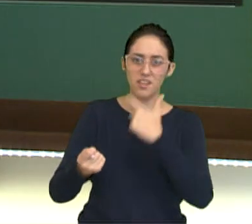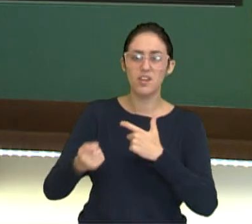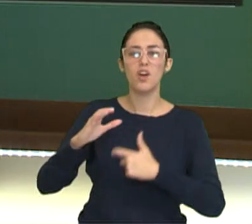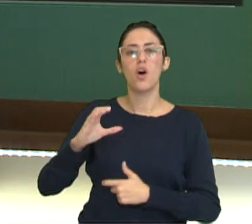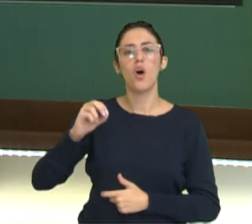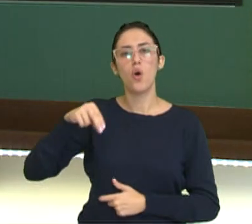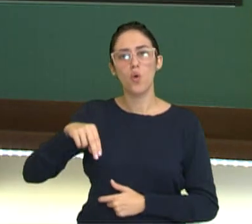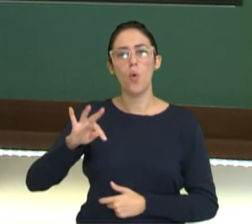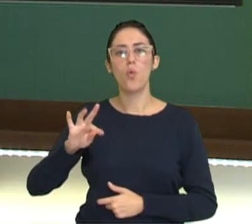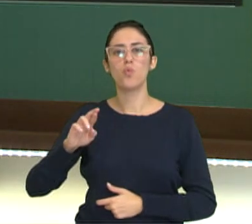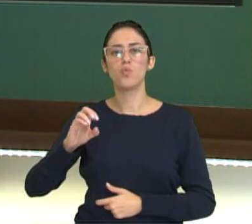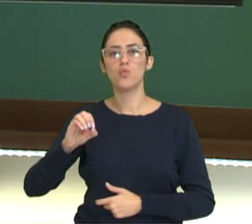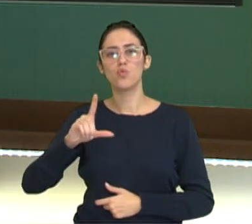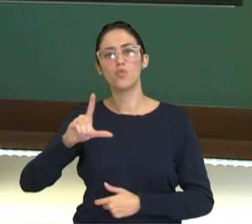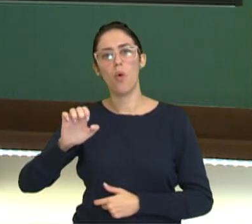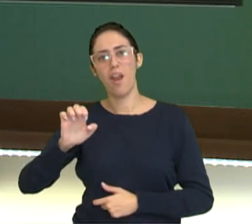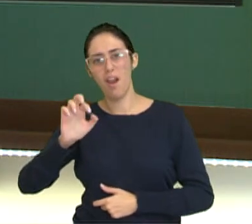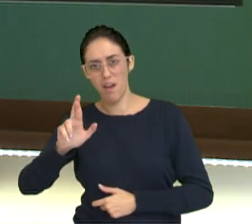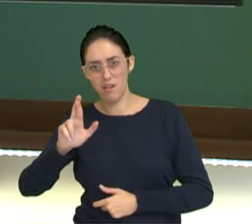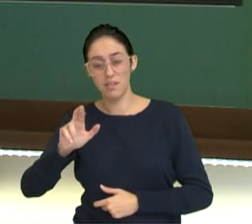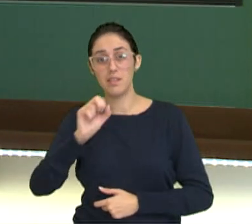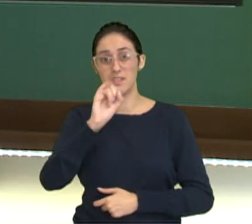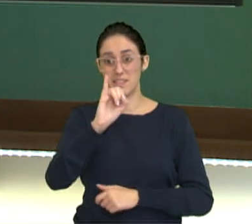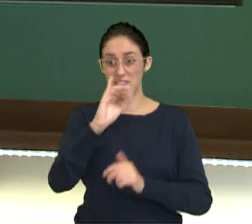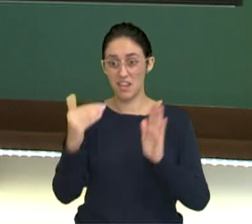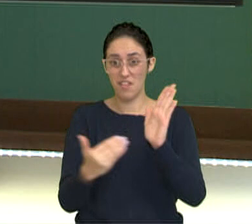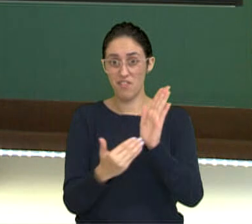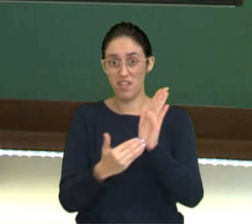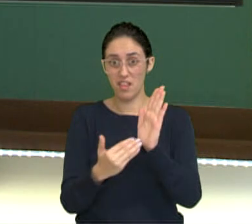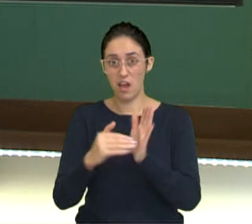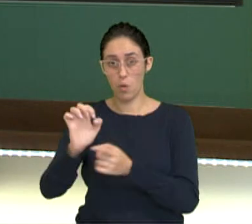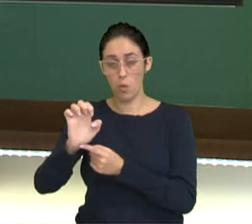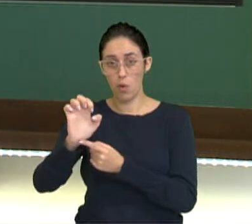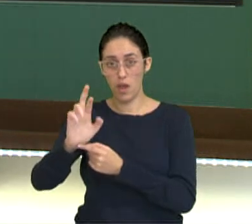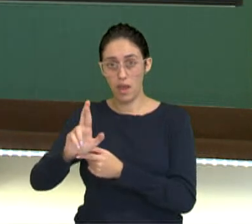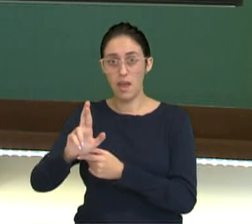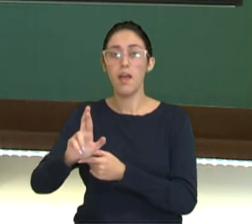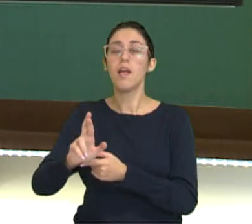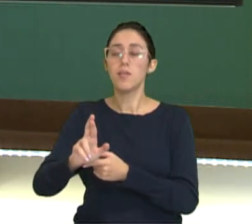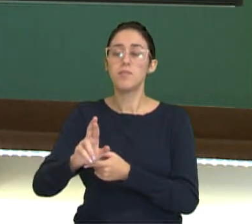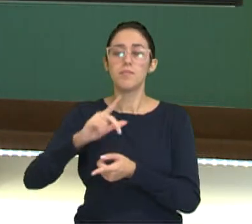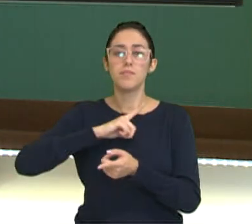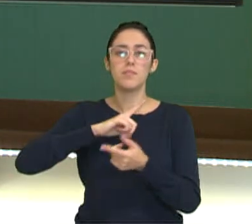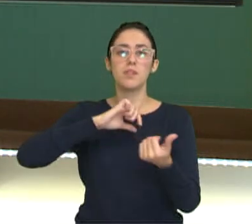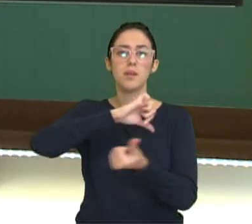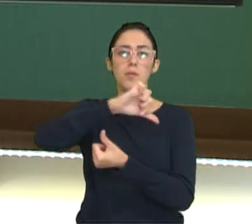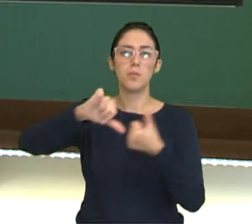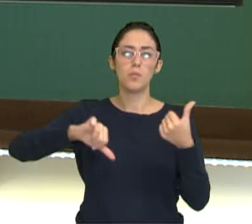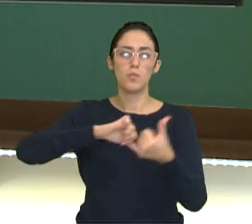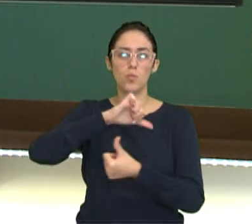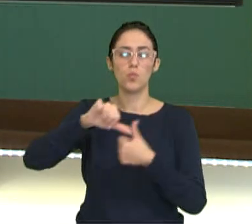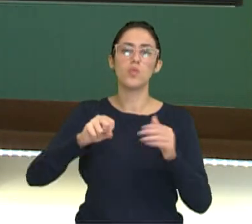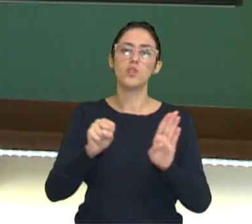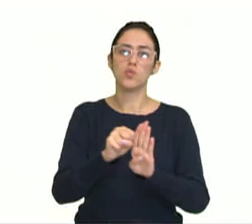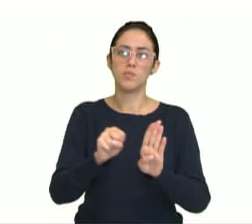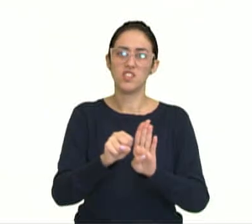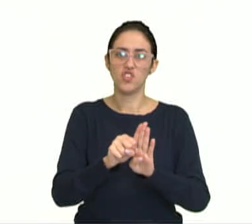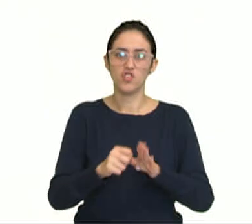Então, esse sufixo aqui, que é o que vem lá no final da palavra, a gente transforma o verbo num substantivo, tá